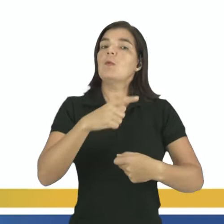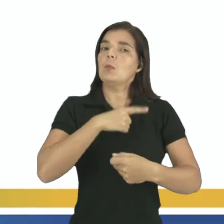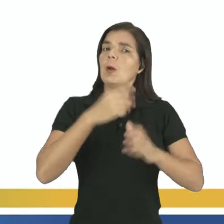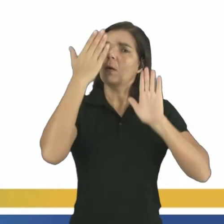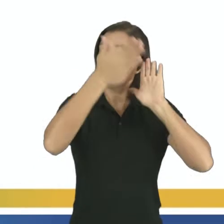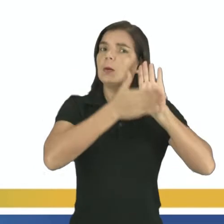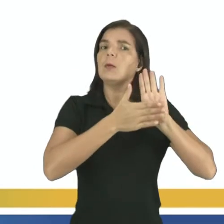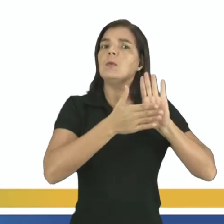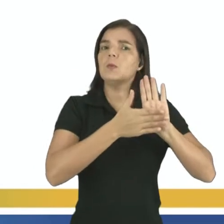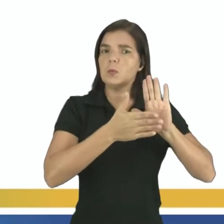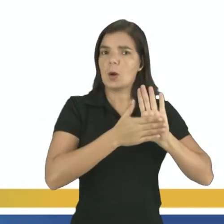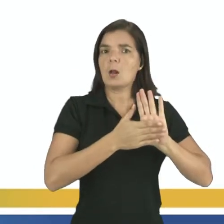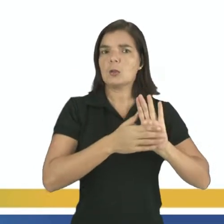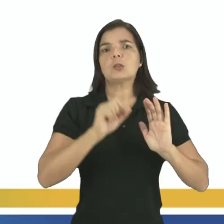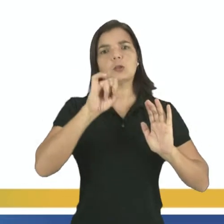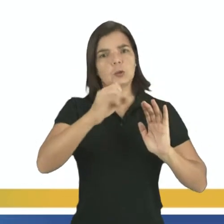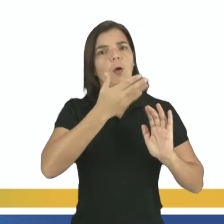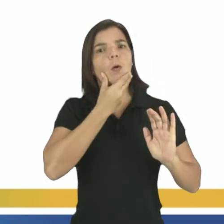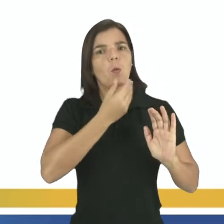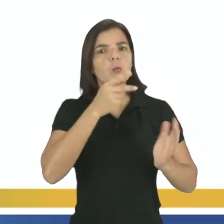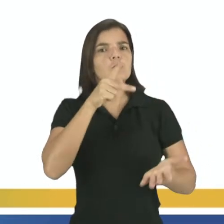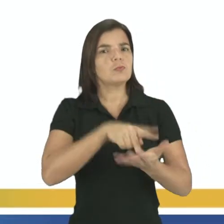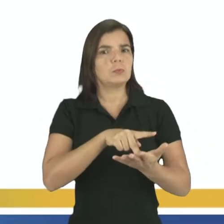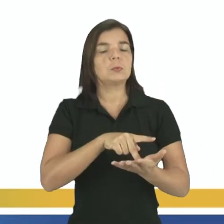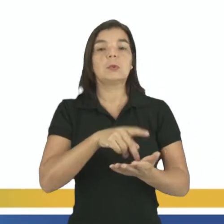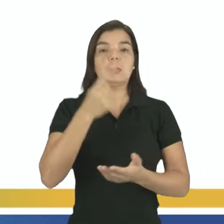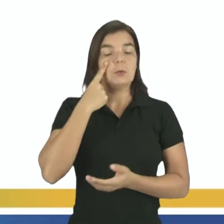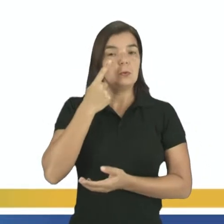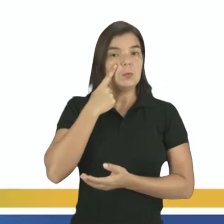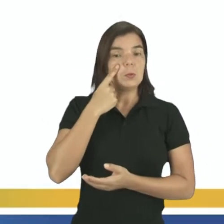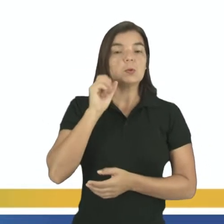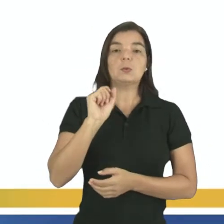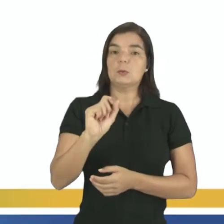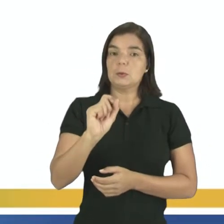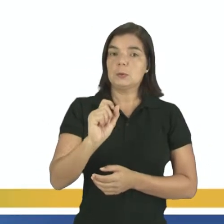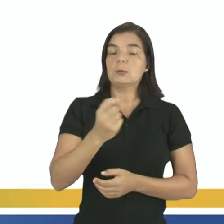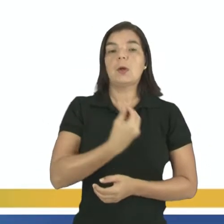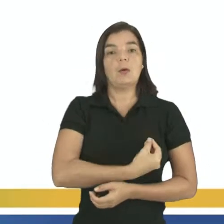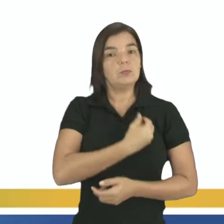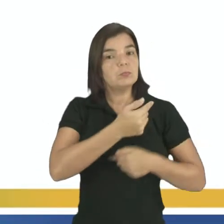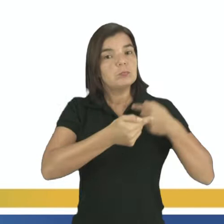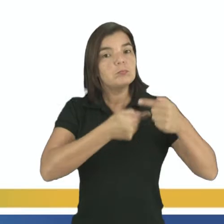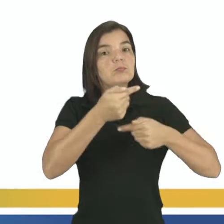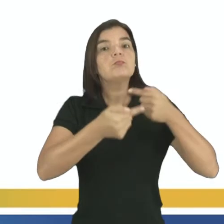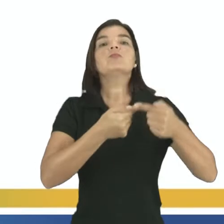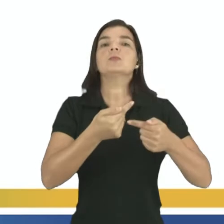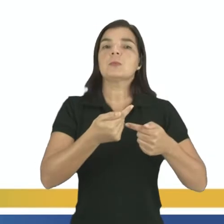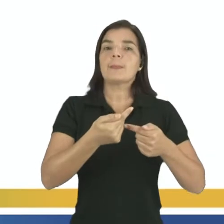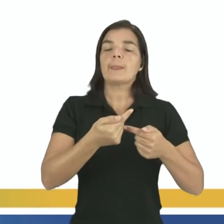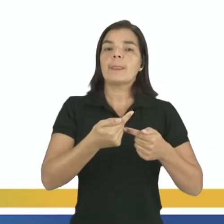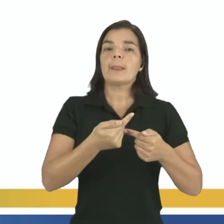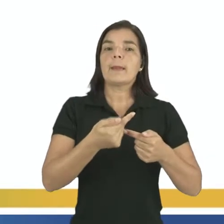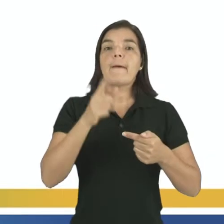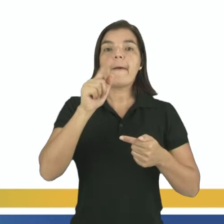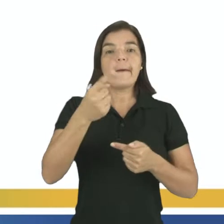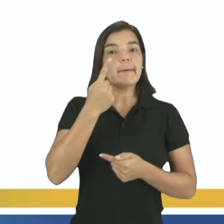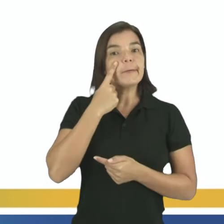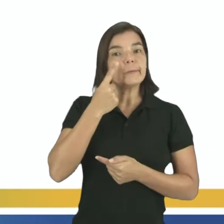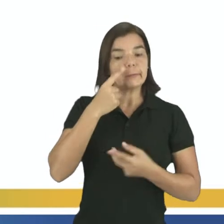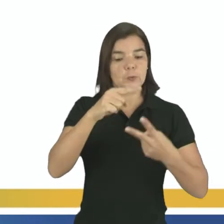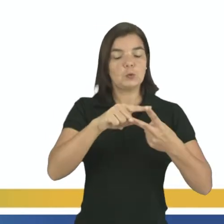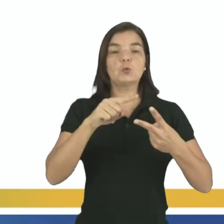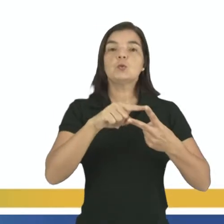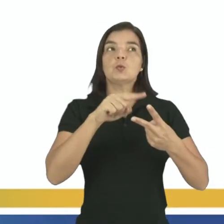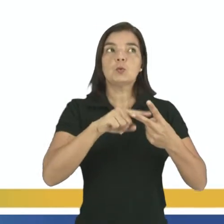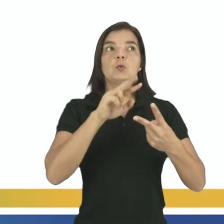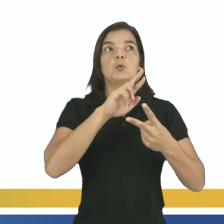provar a sua virilidade. Então, a gente observa que nessa questão da reprodução, a gente era enxergado de duas